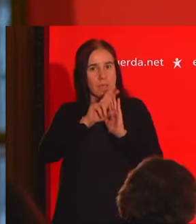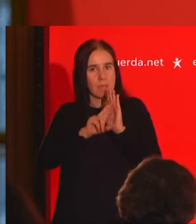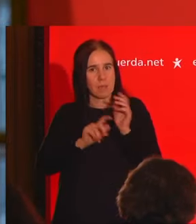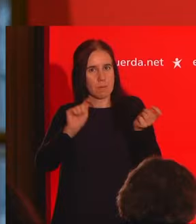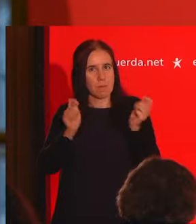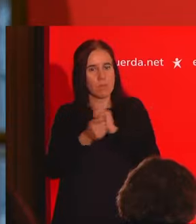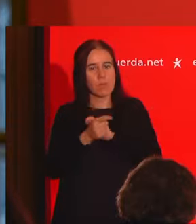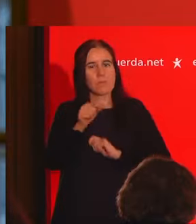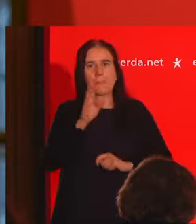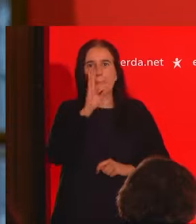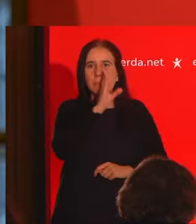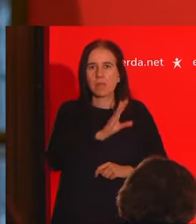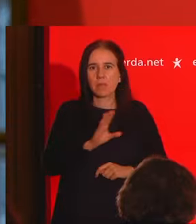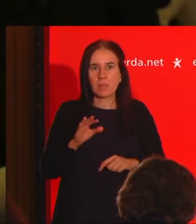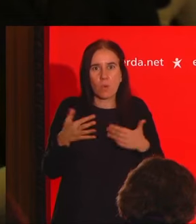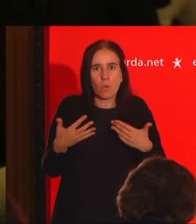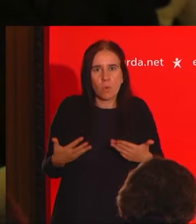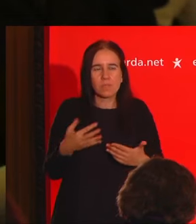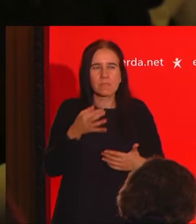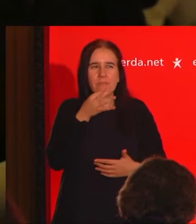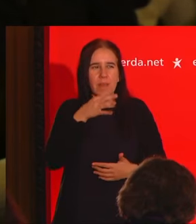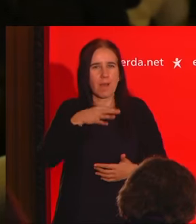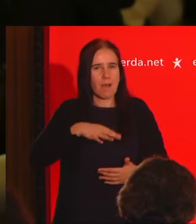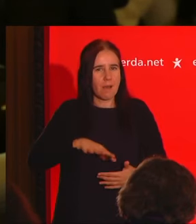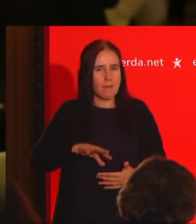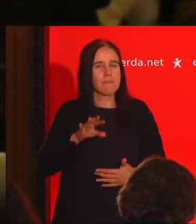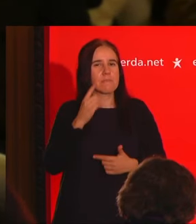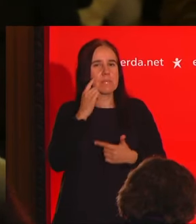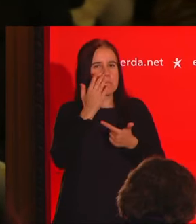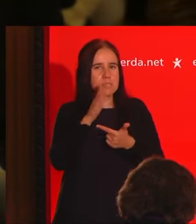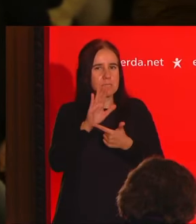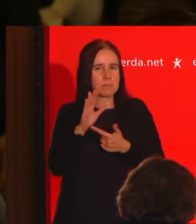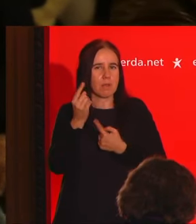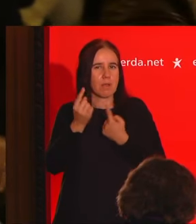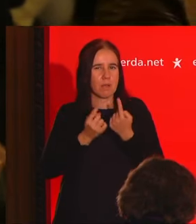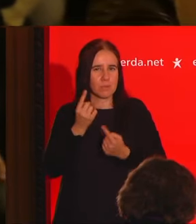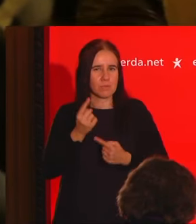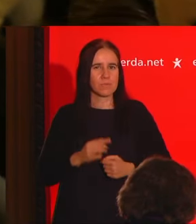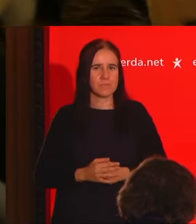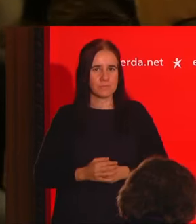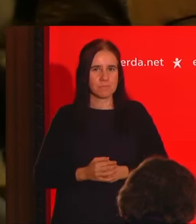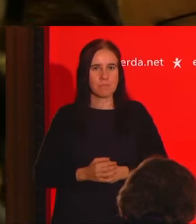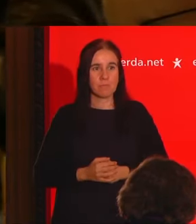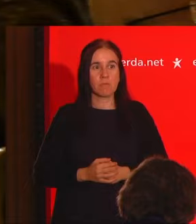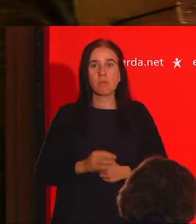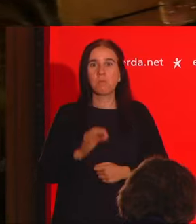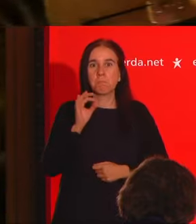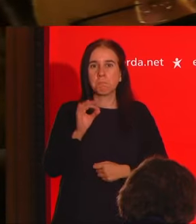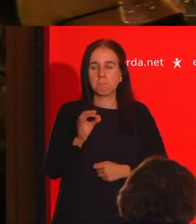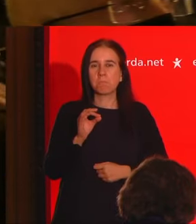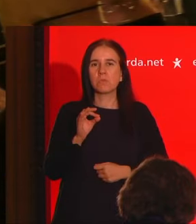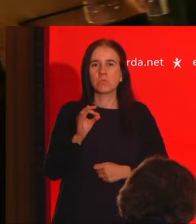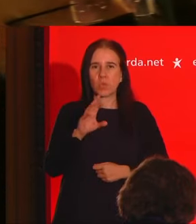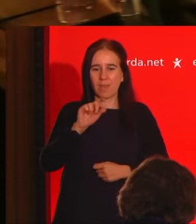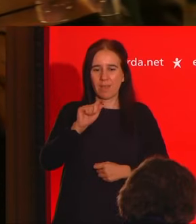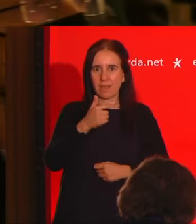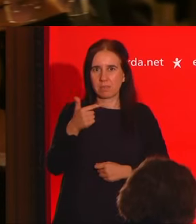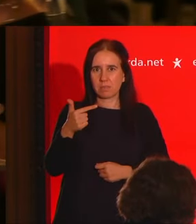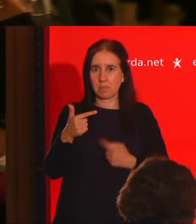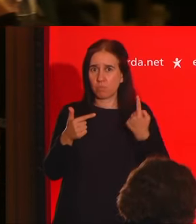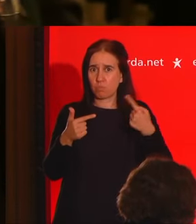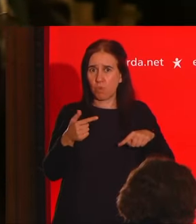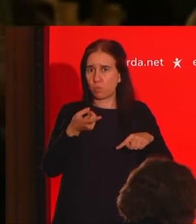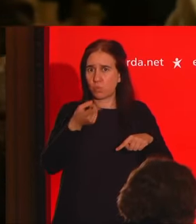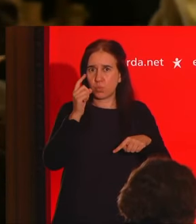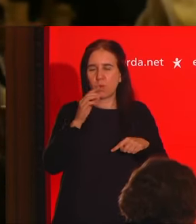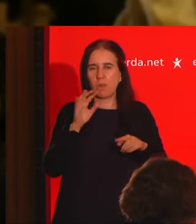e práticas. E hoje queria falar-vos de alguns exemplos. Não foram apenas os RERT a criar a